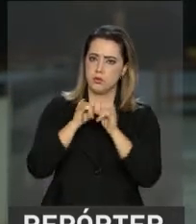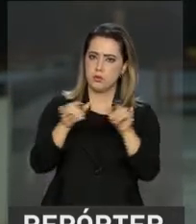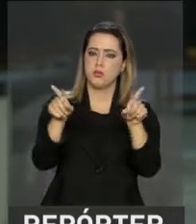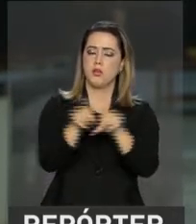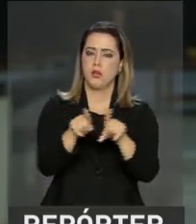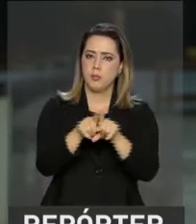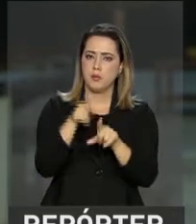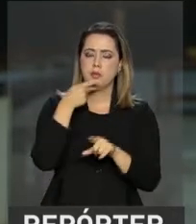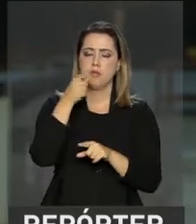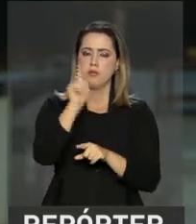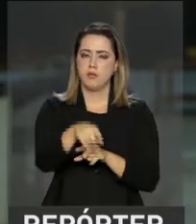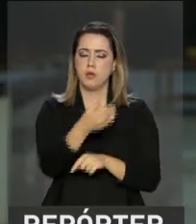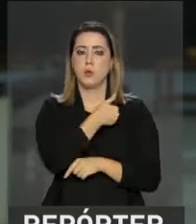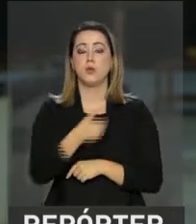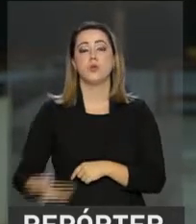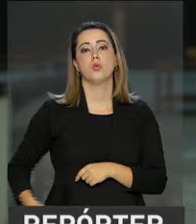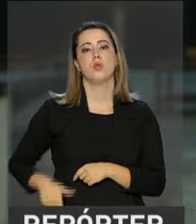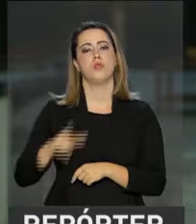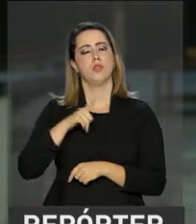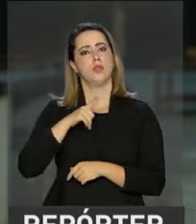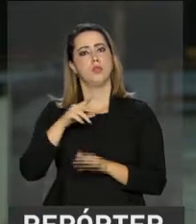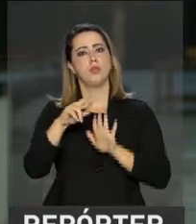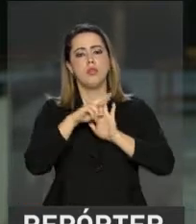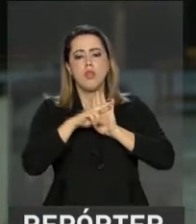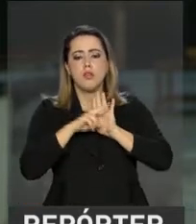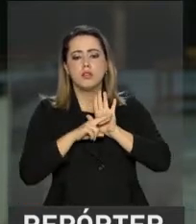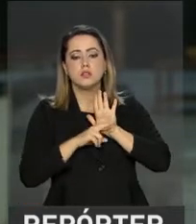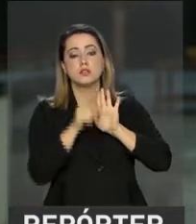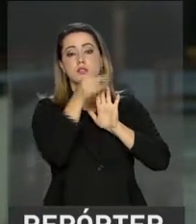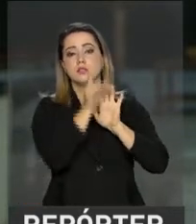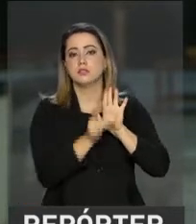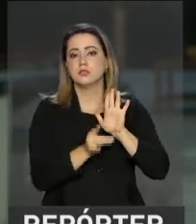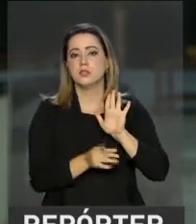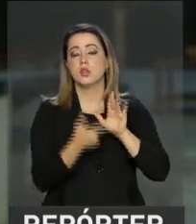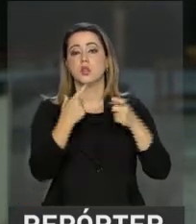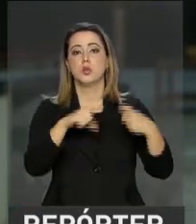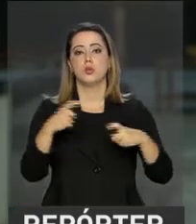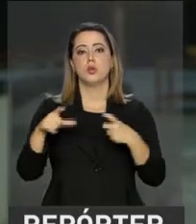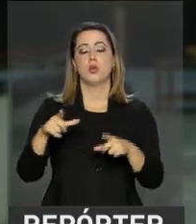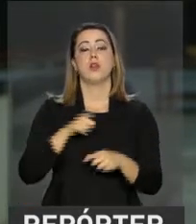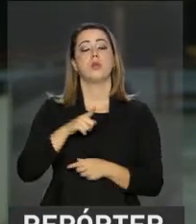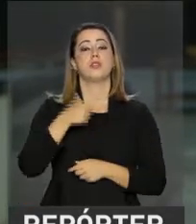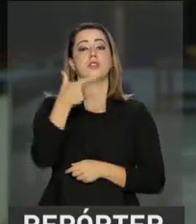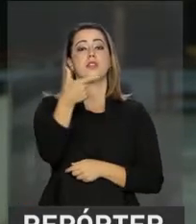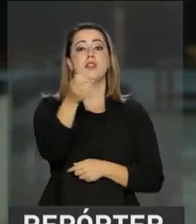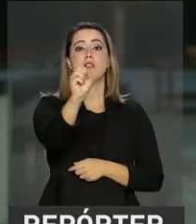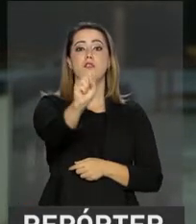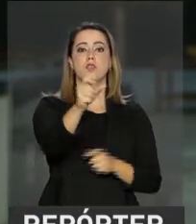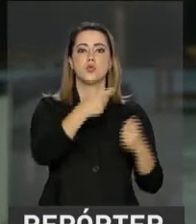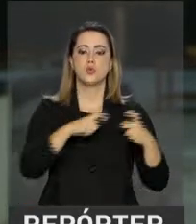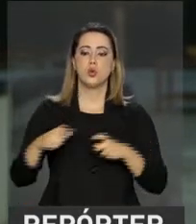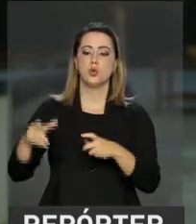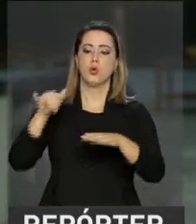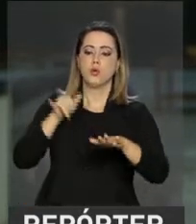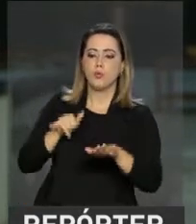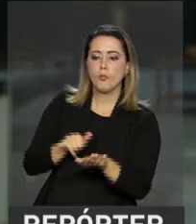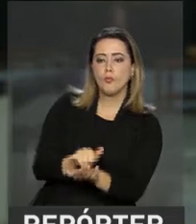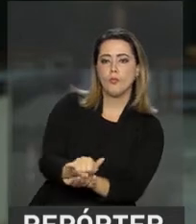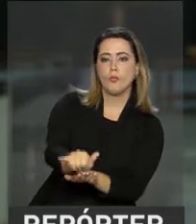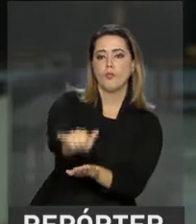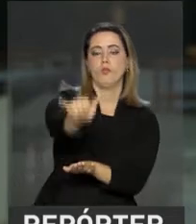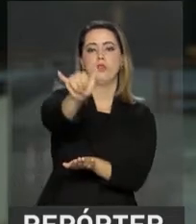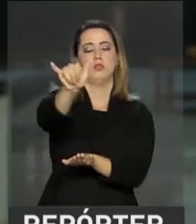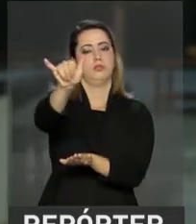também afirmou que o governo tem registros de que na reserva existem 28 pistas clandestinas